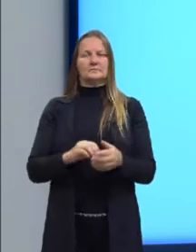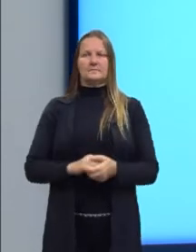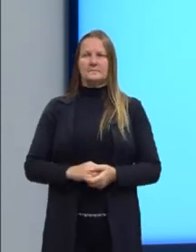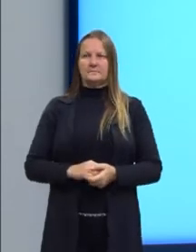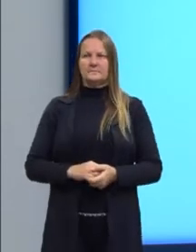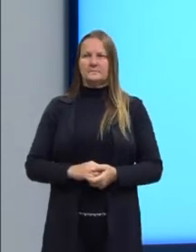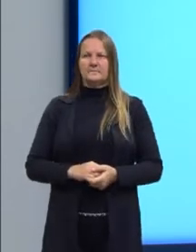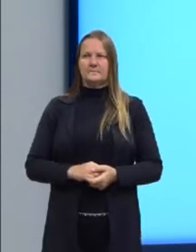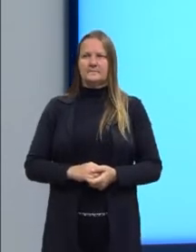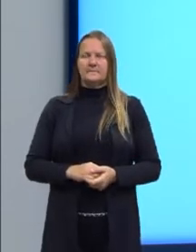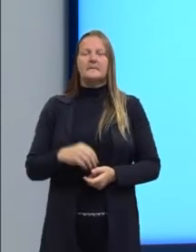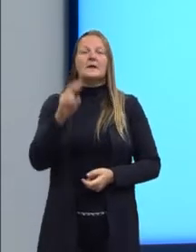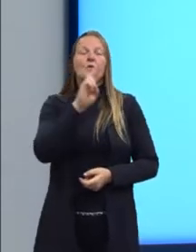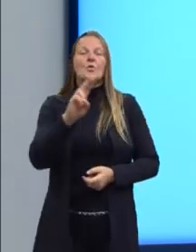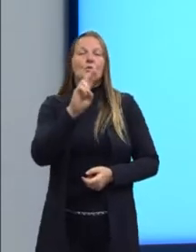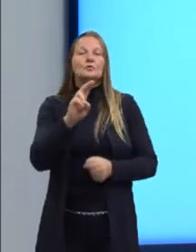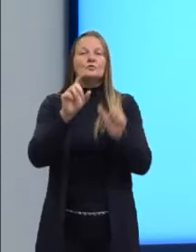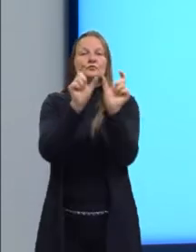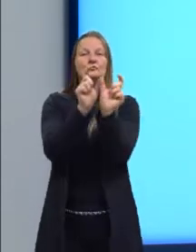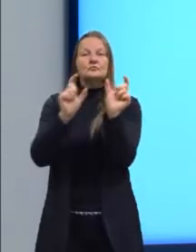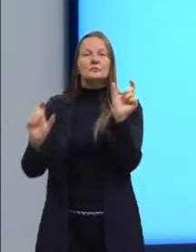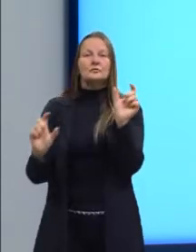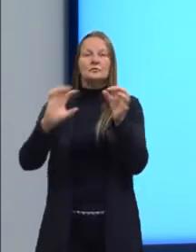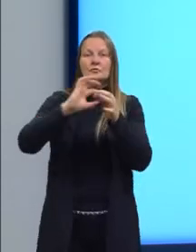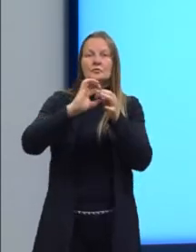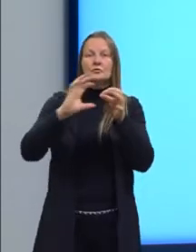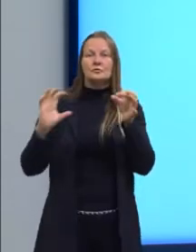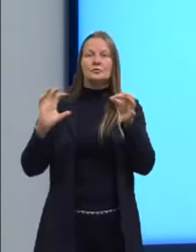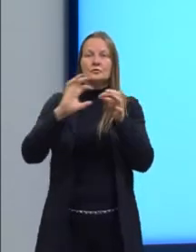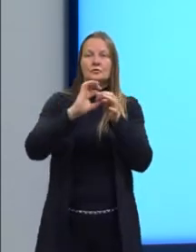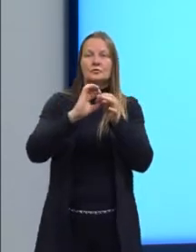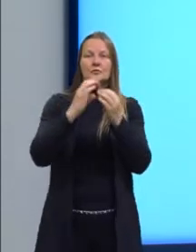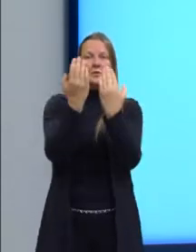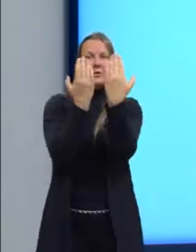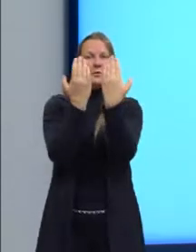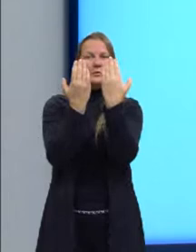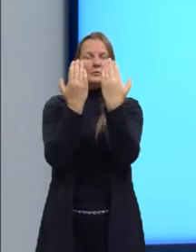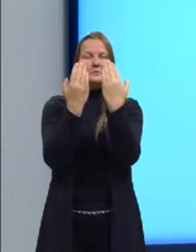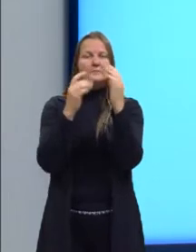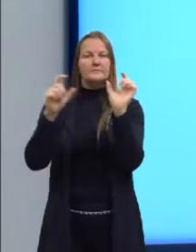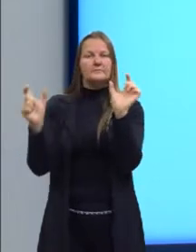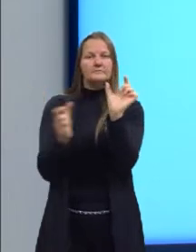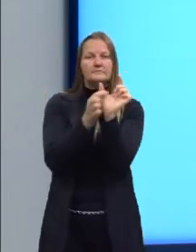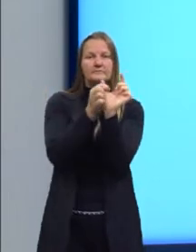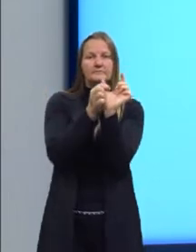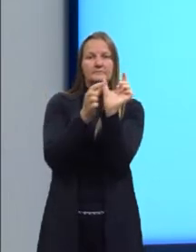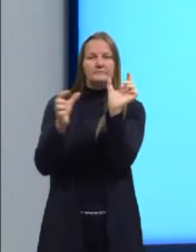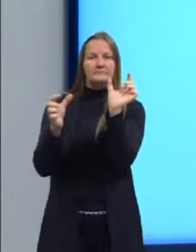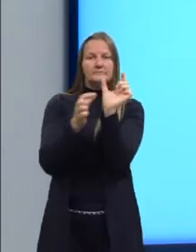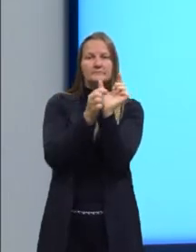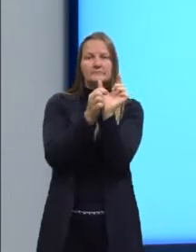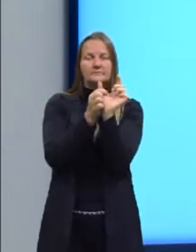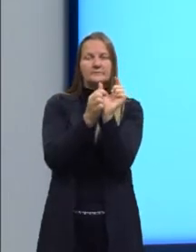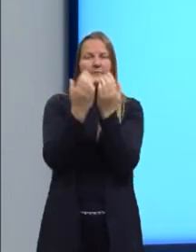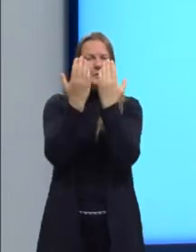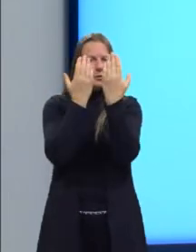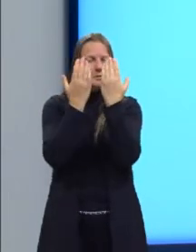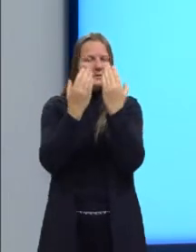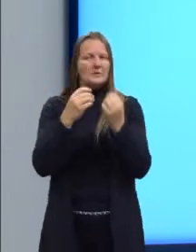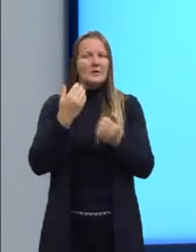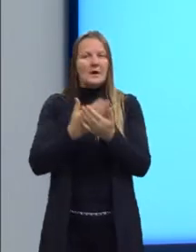é ali a gente tem o uso do conectivo de comparação tá que a gente já olhou também aí em aulas anteriores